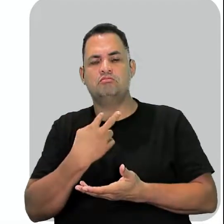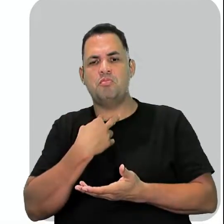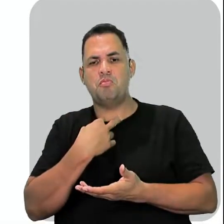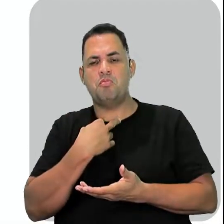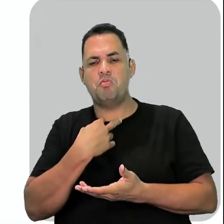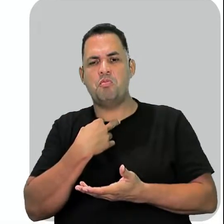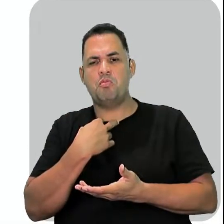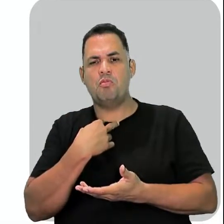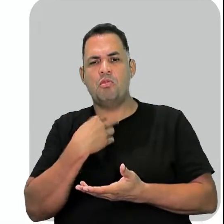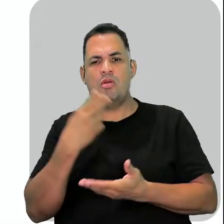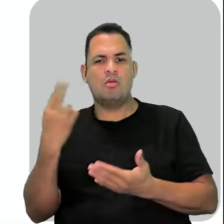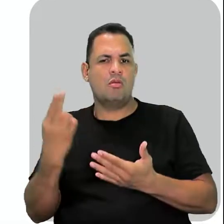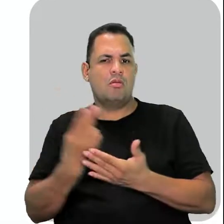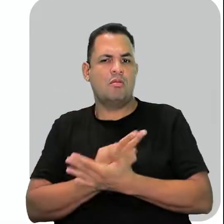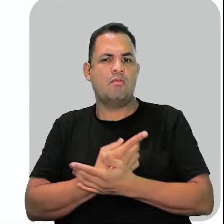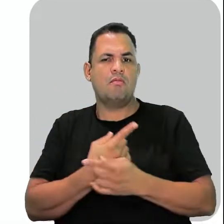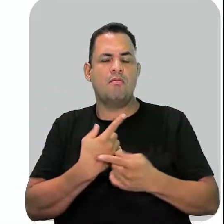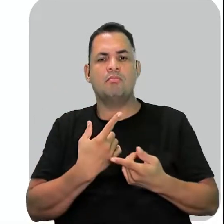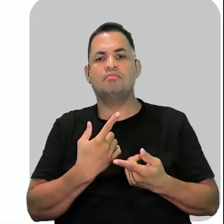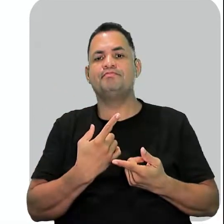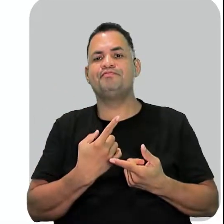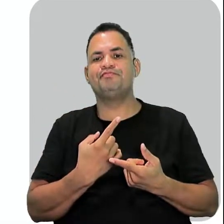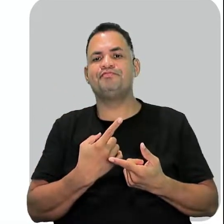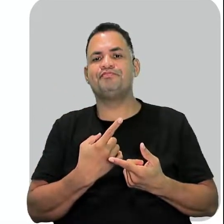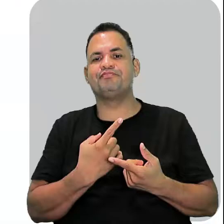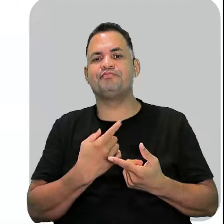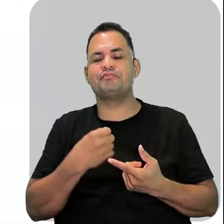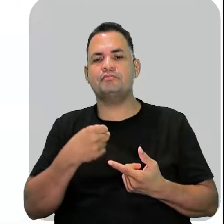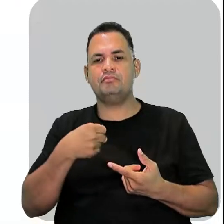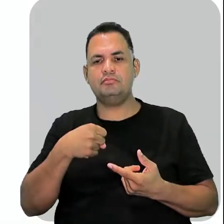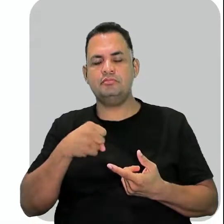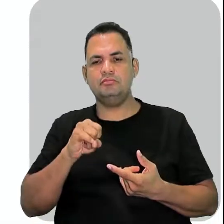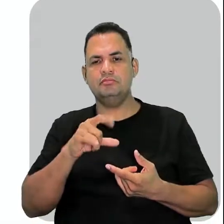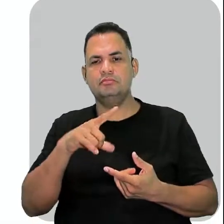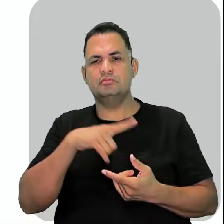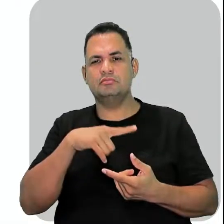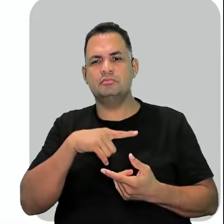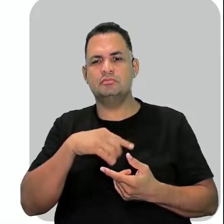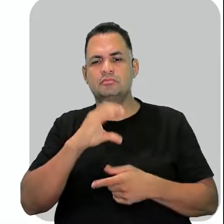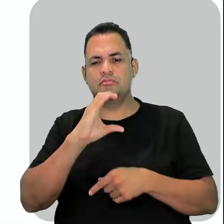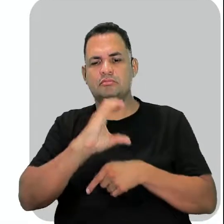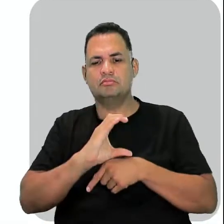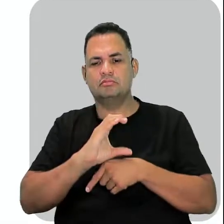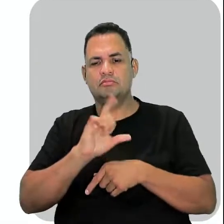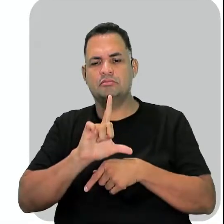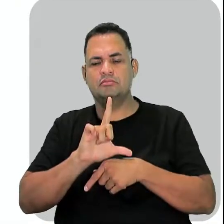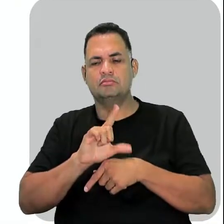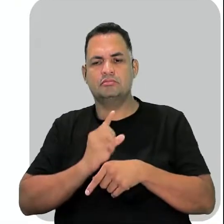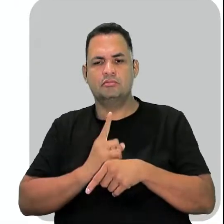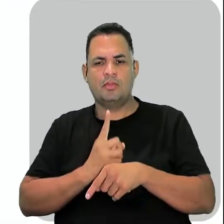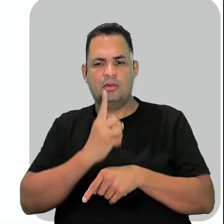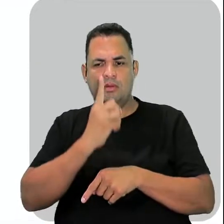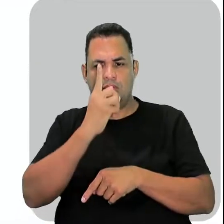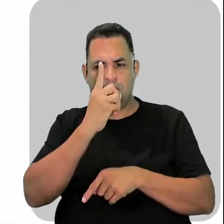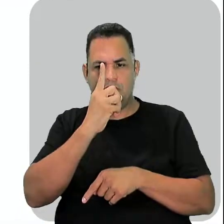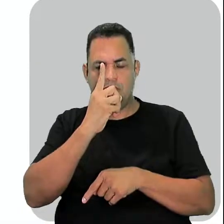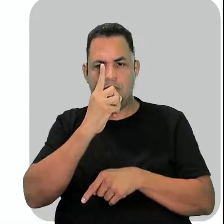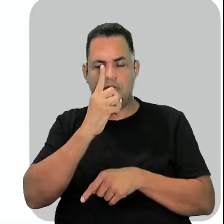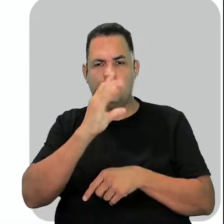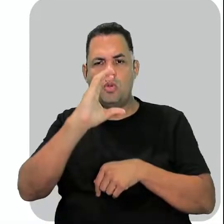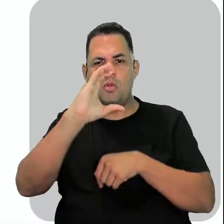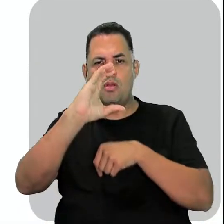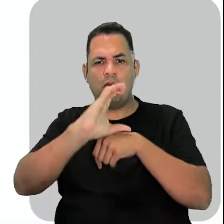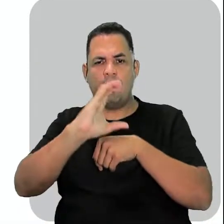acontecer. Porque aí, o que vai acontecer? Se eu tenho um cloro ligado para cima no carbono, exemplo, e